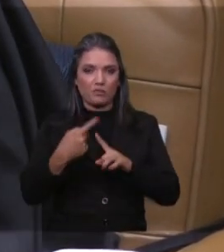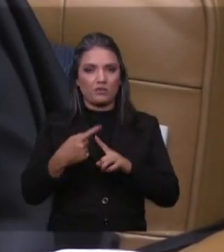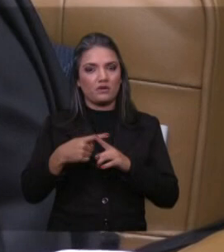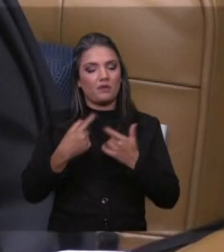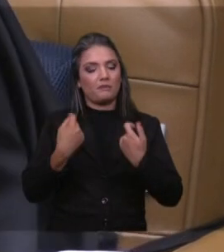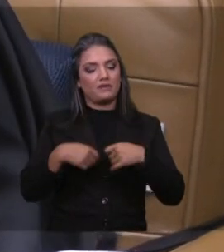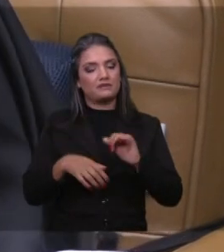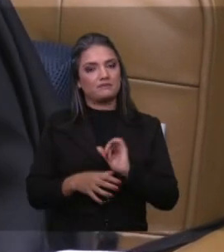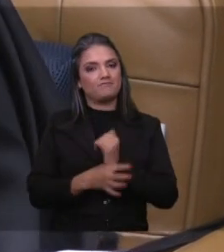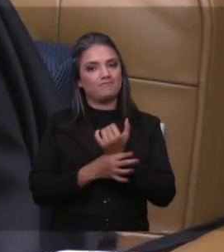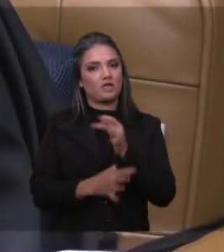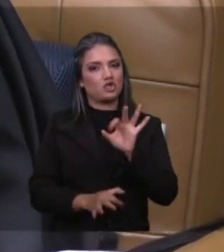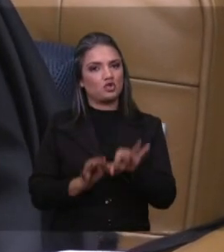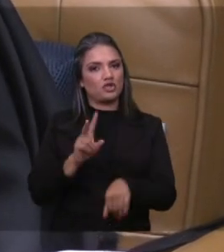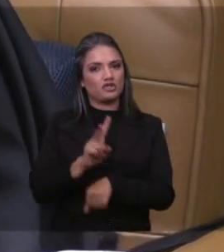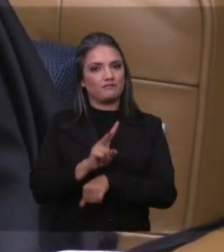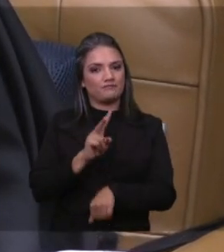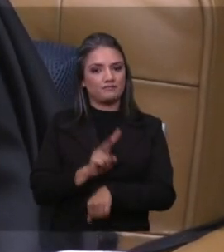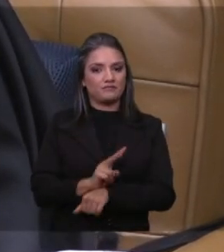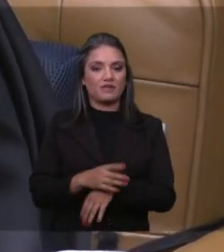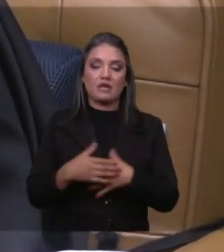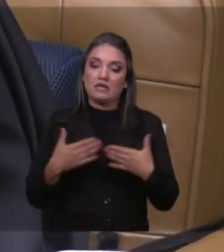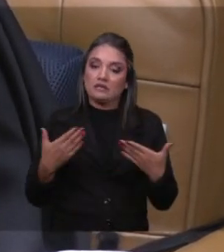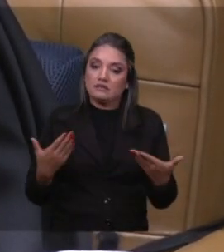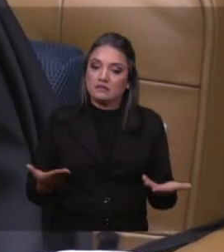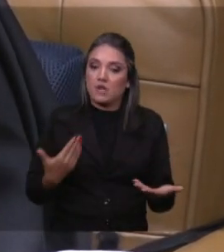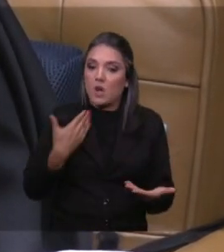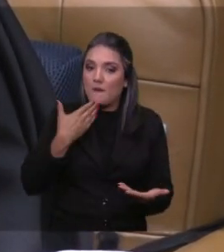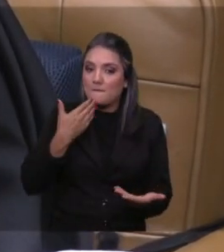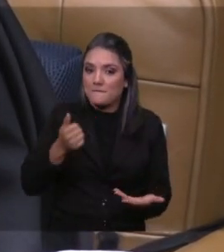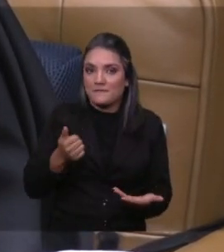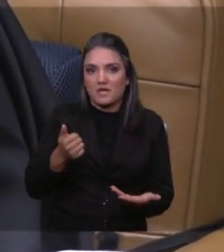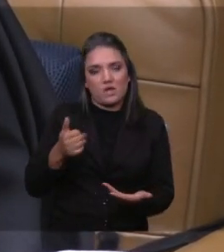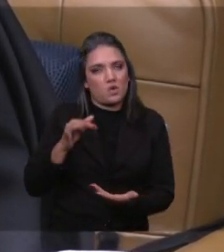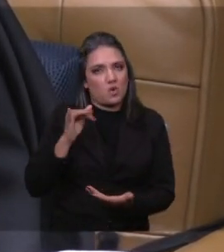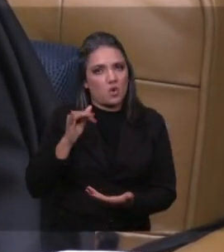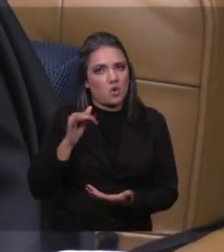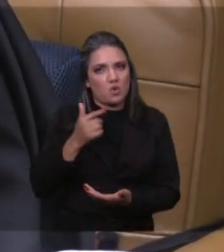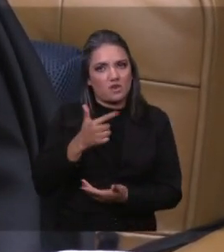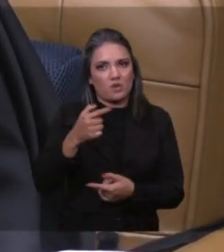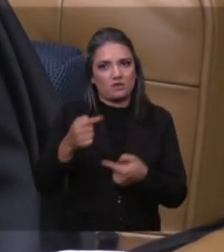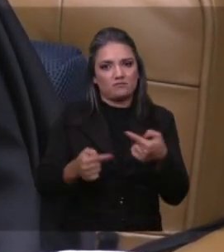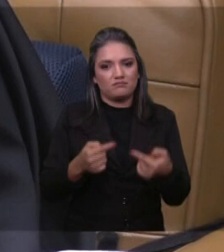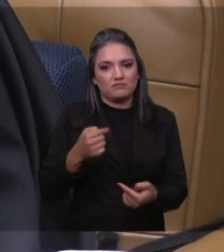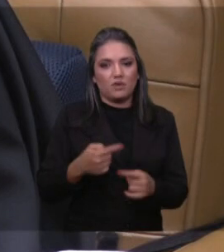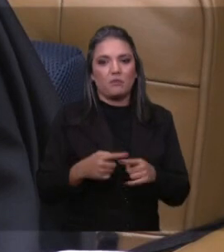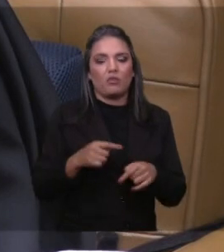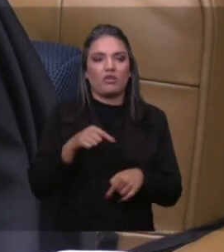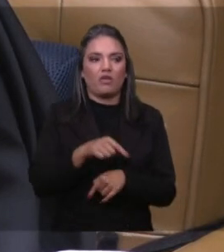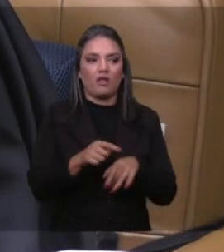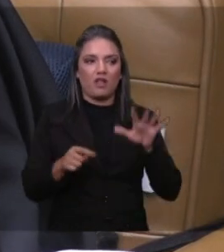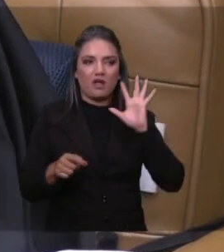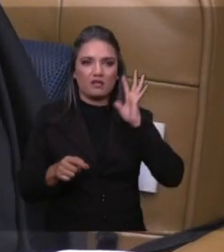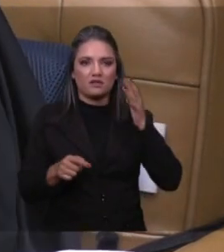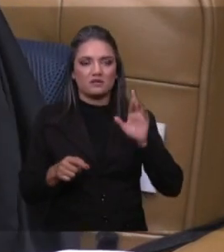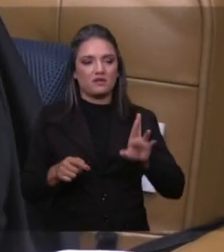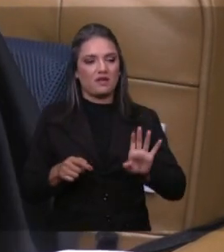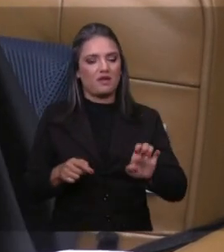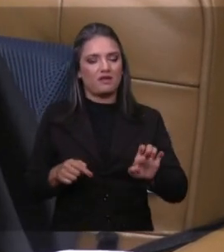eu não abriria este pacote. Eis que a decisão tomada no extraordinário não me parece que